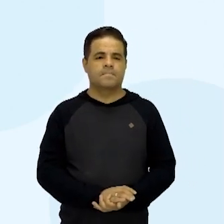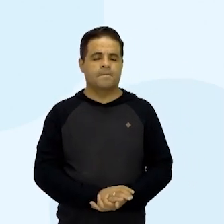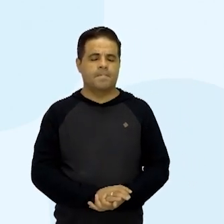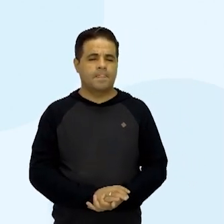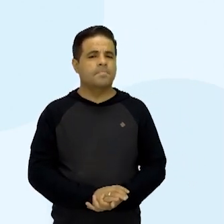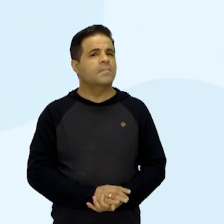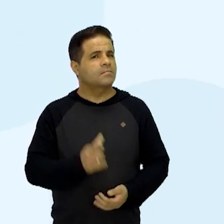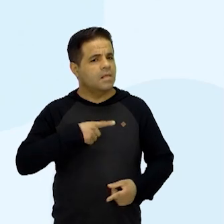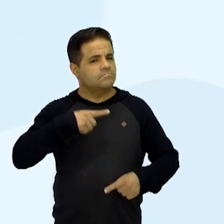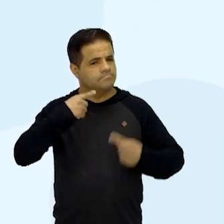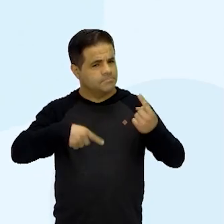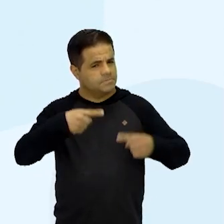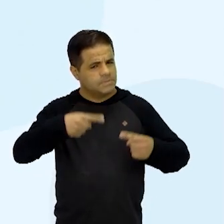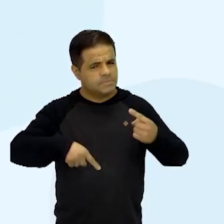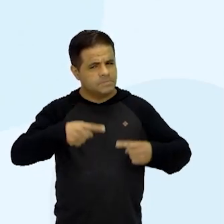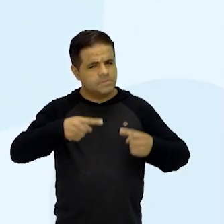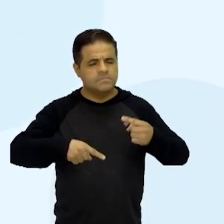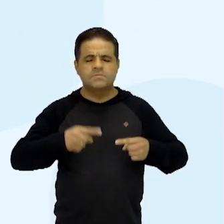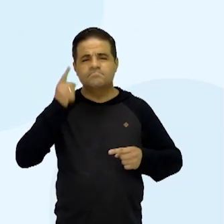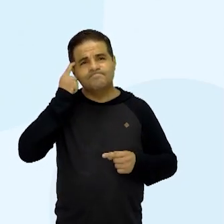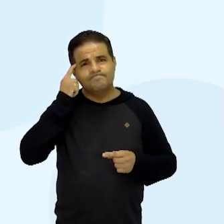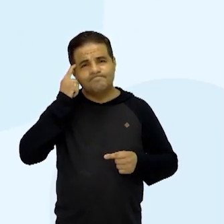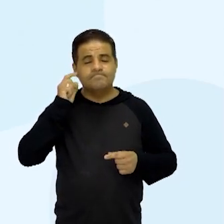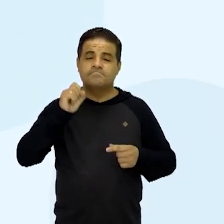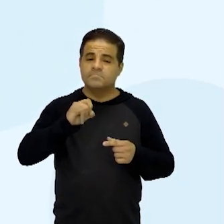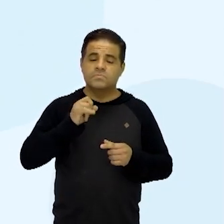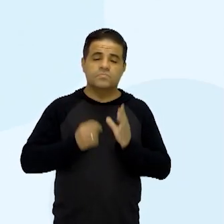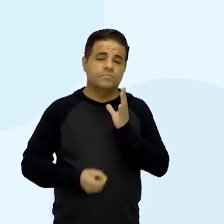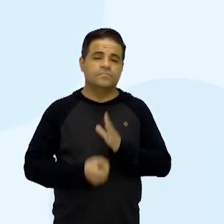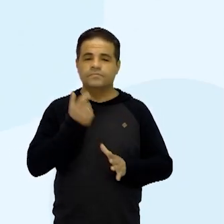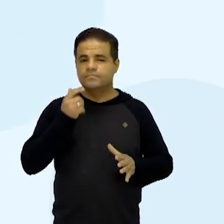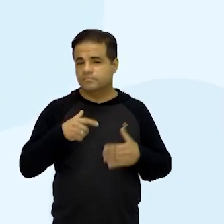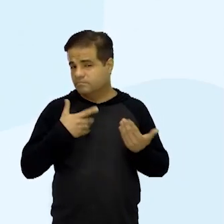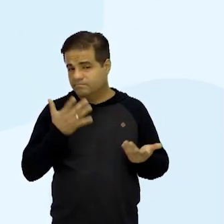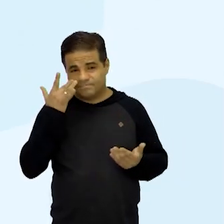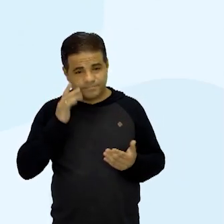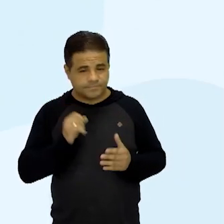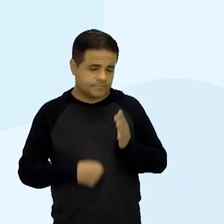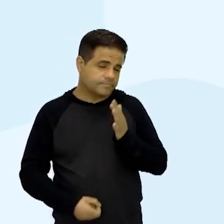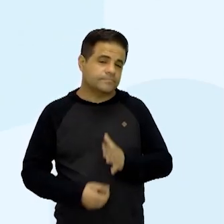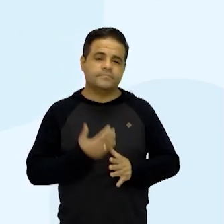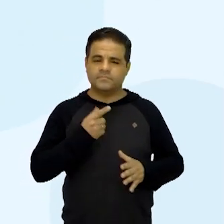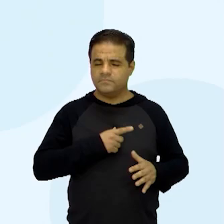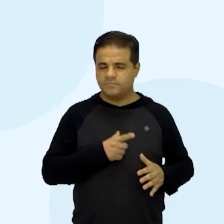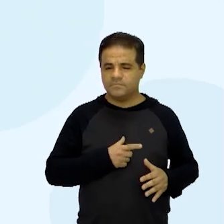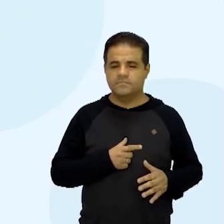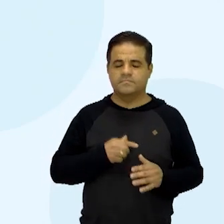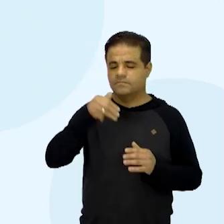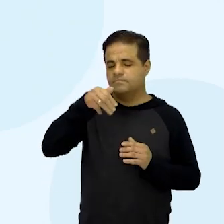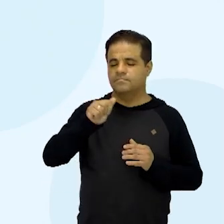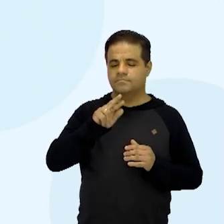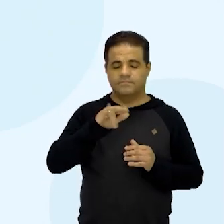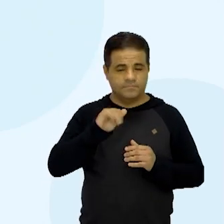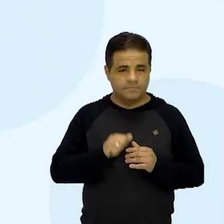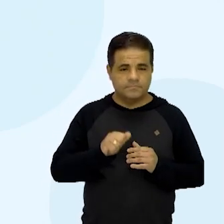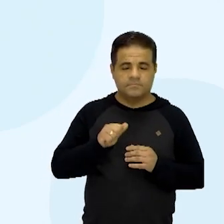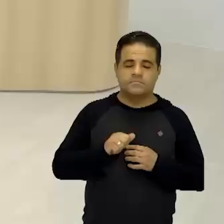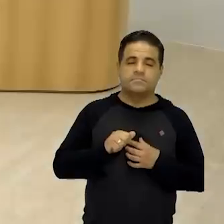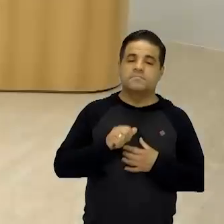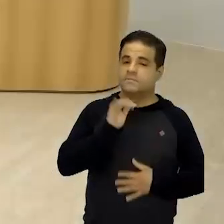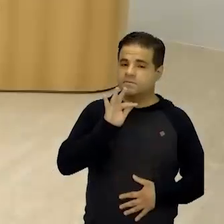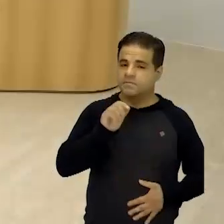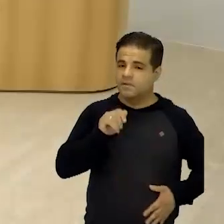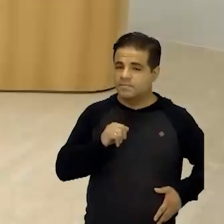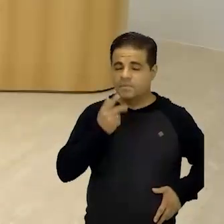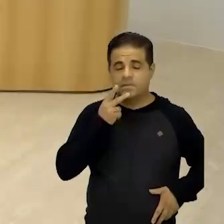tem lá, polemic moment, é um momento polêmico para ver se exatamente cria alguma polêmica, mas não sei se vai criar, vai? Tem, a Maria Isabel e a Fábia